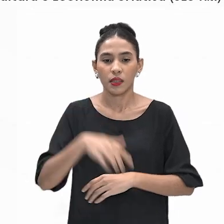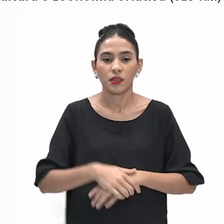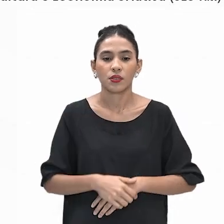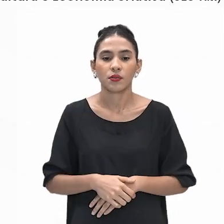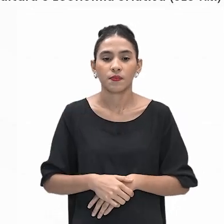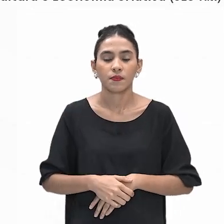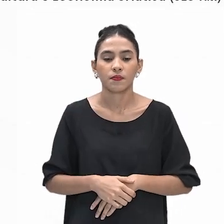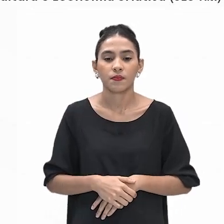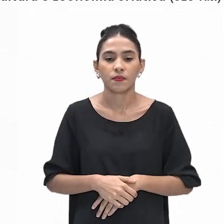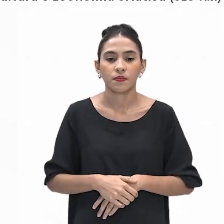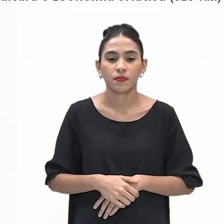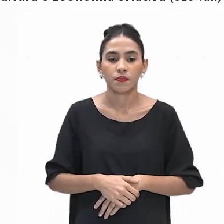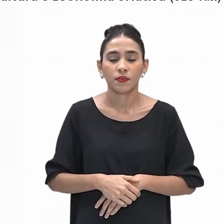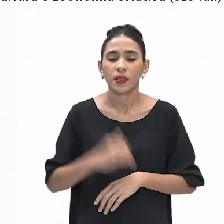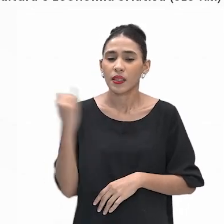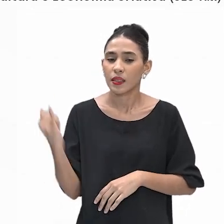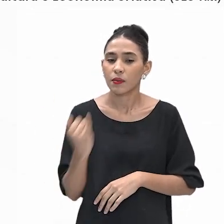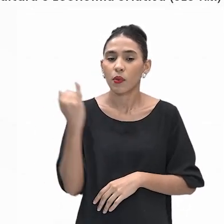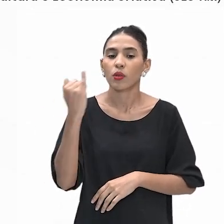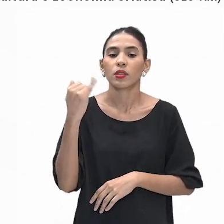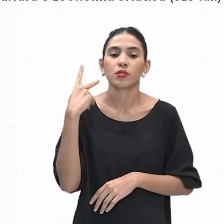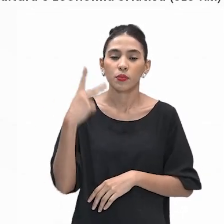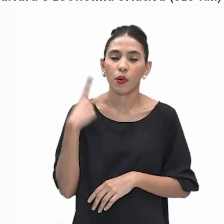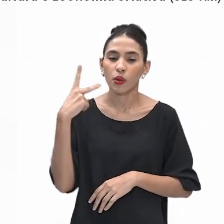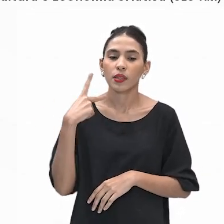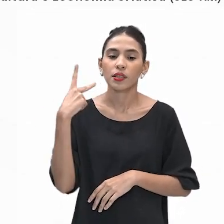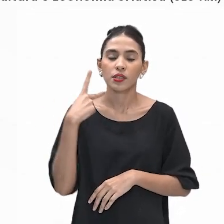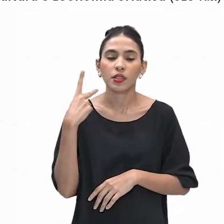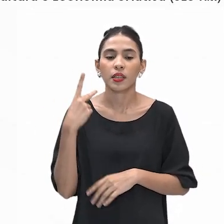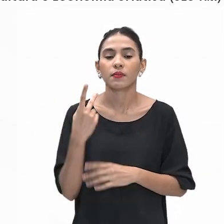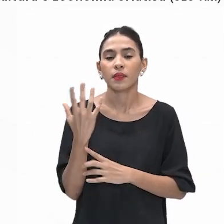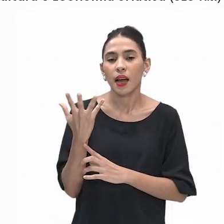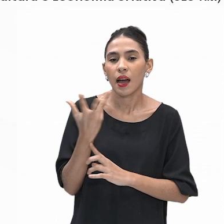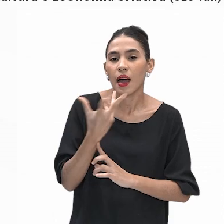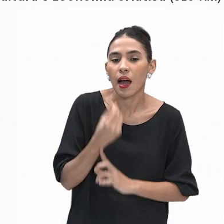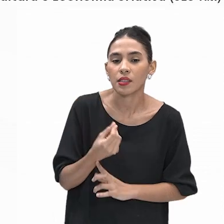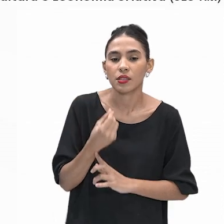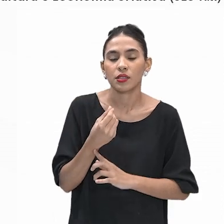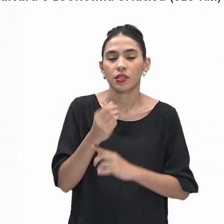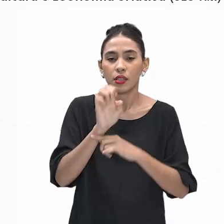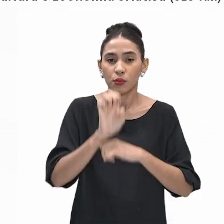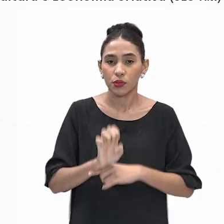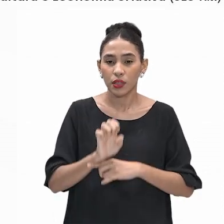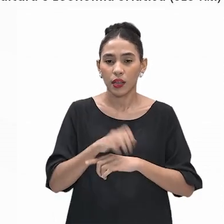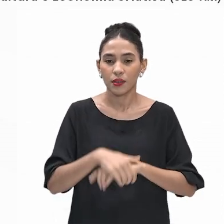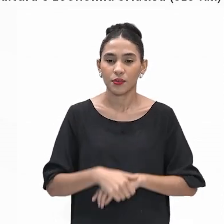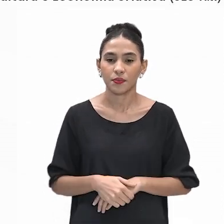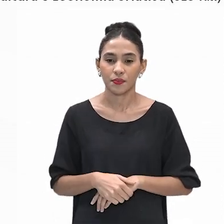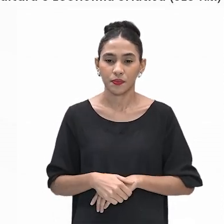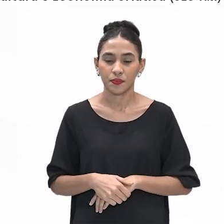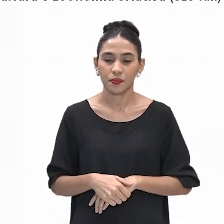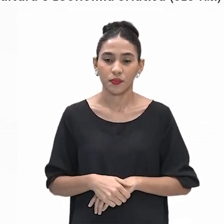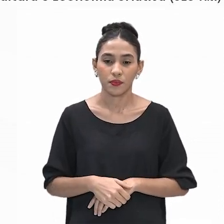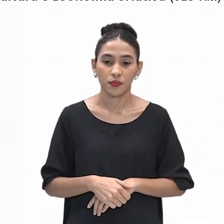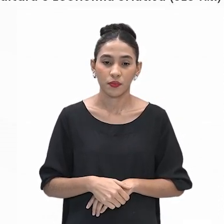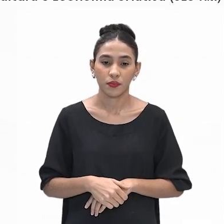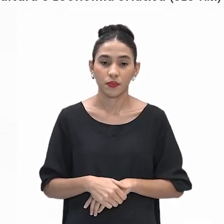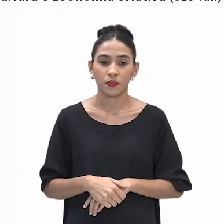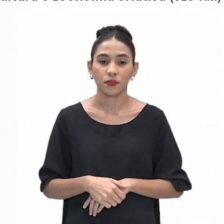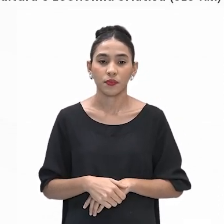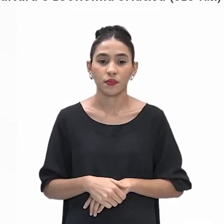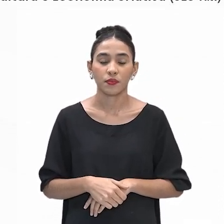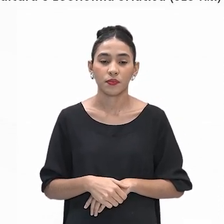1997 foi essencial para a política de formação artística do Estado, certo?